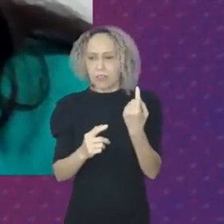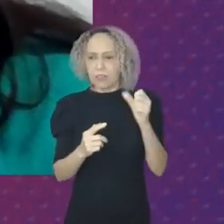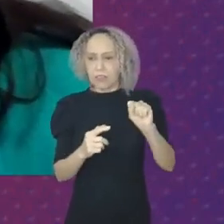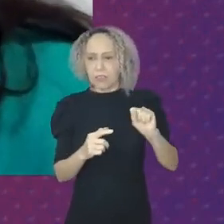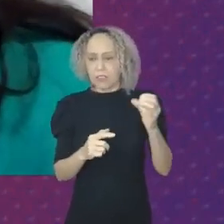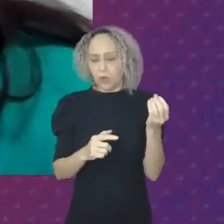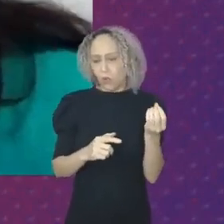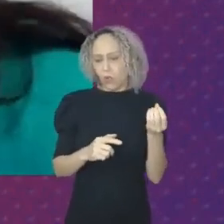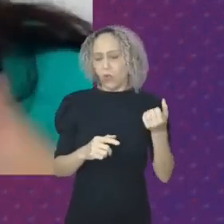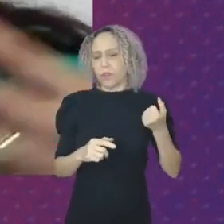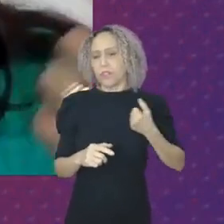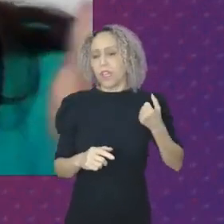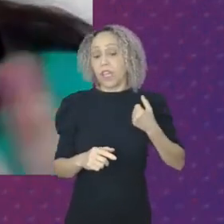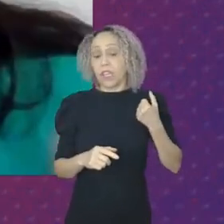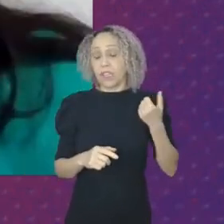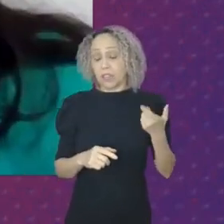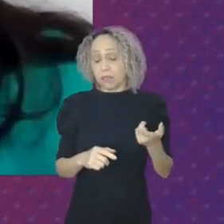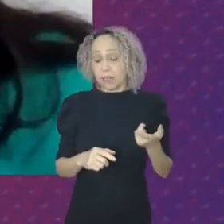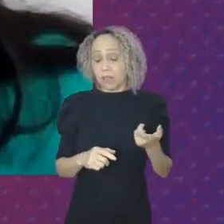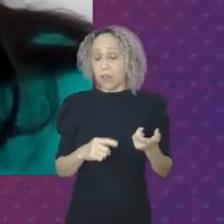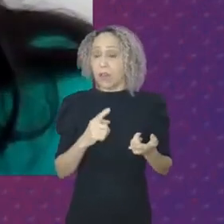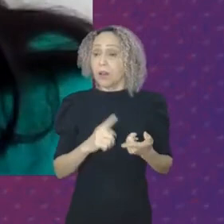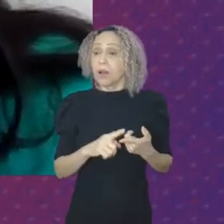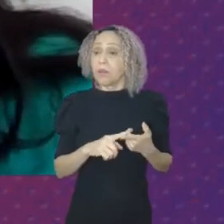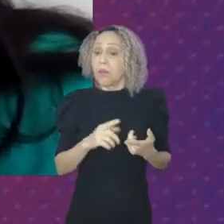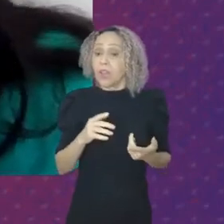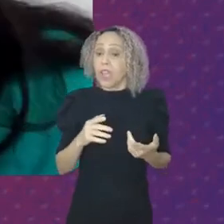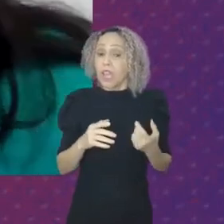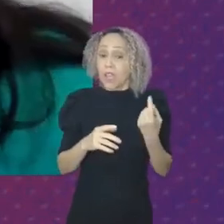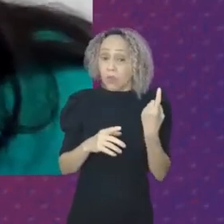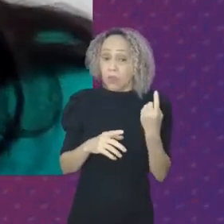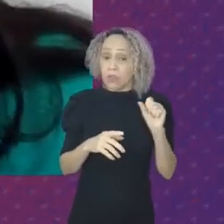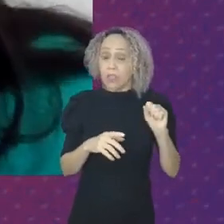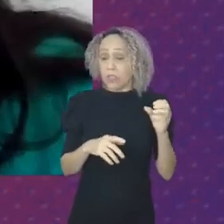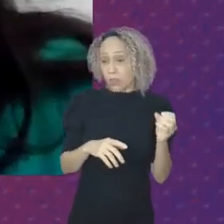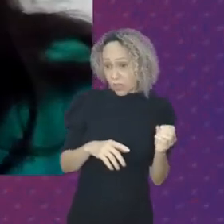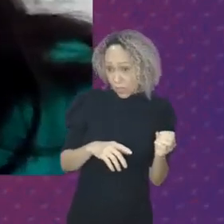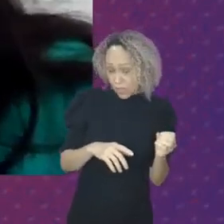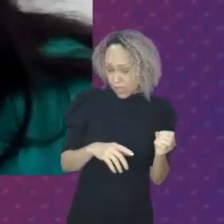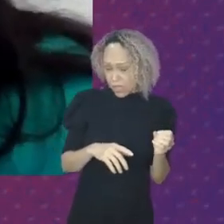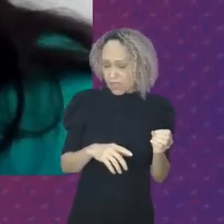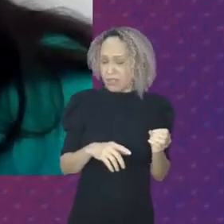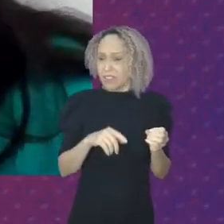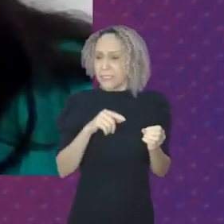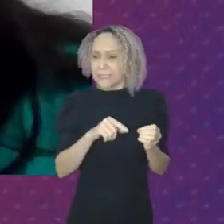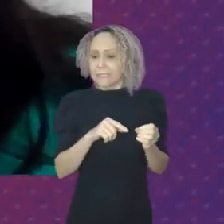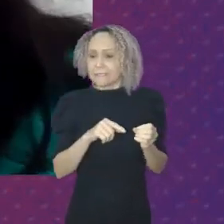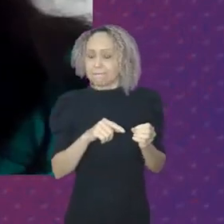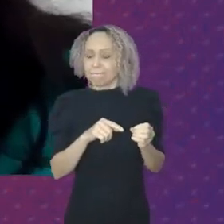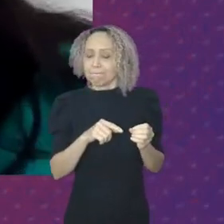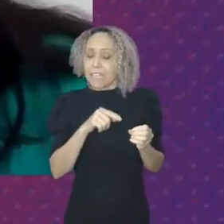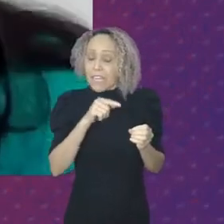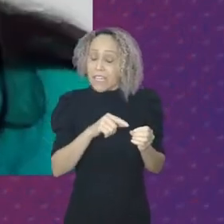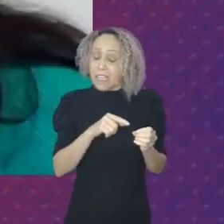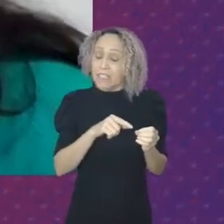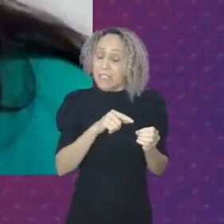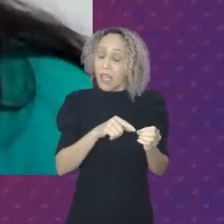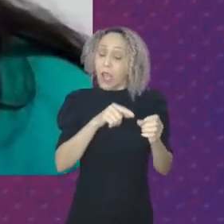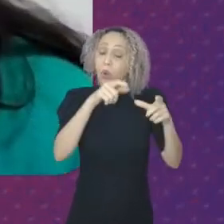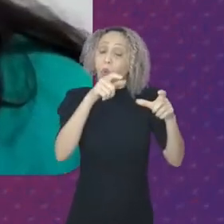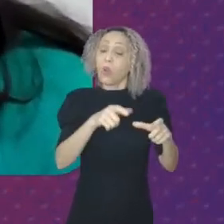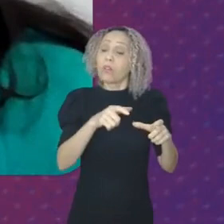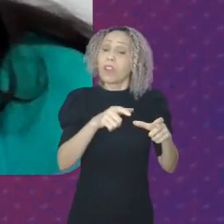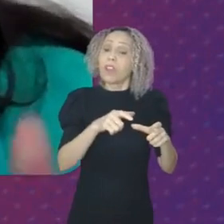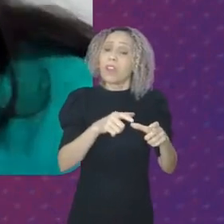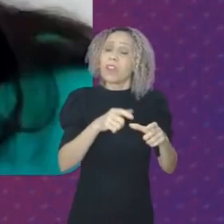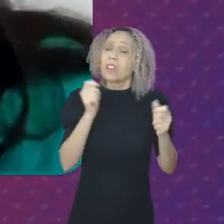que chega em lugares onde outros serviços podem não chegar. Nós temos municípios que não têm delegacia, não têm centro de referência de atendimento